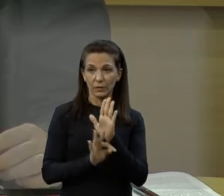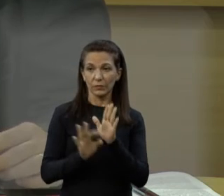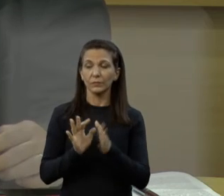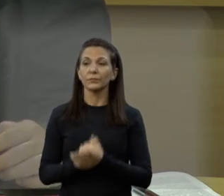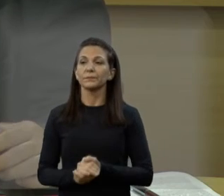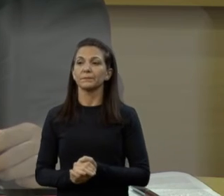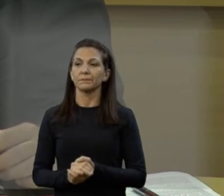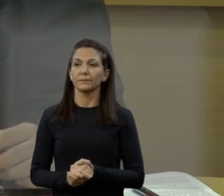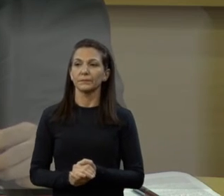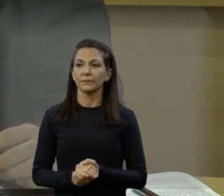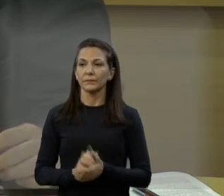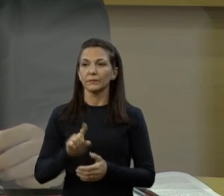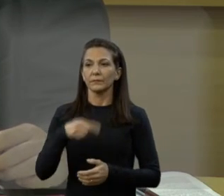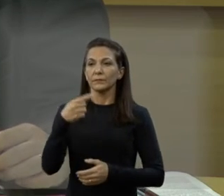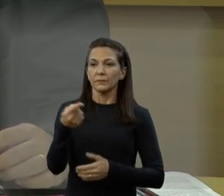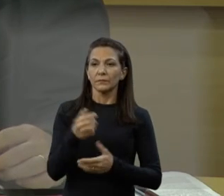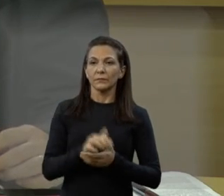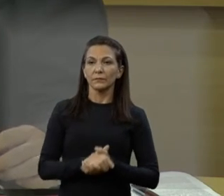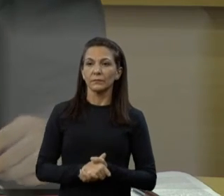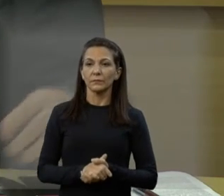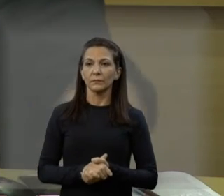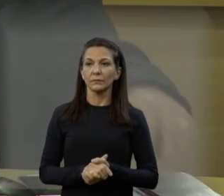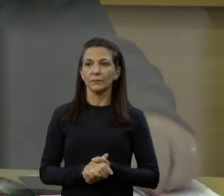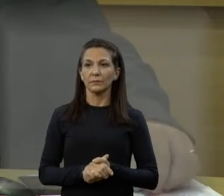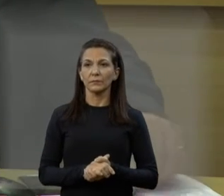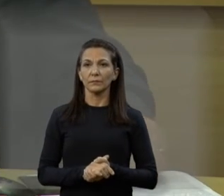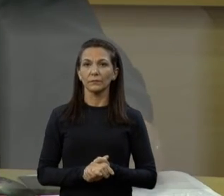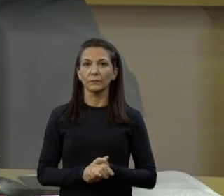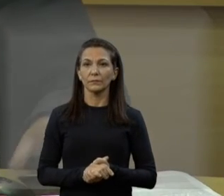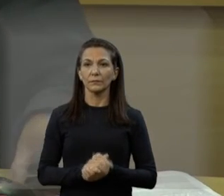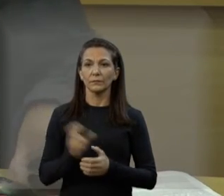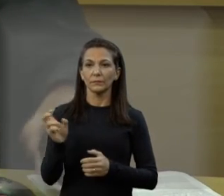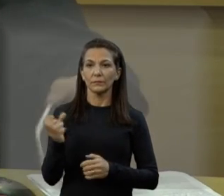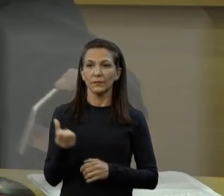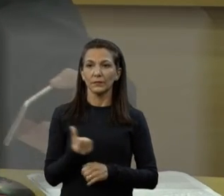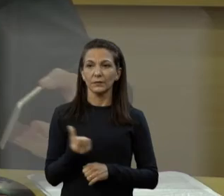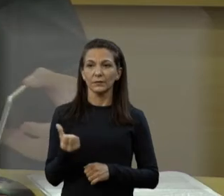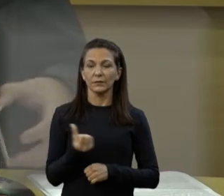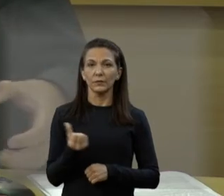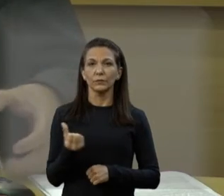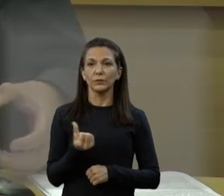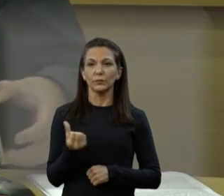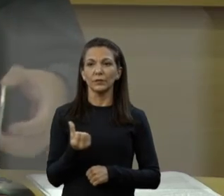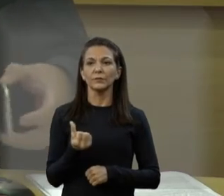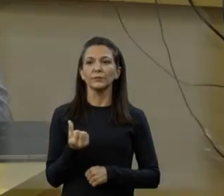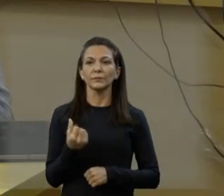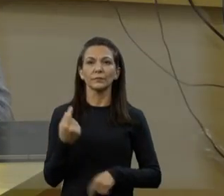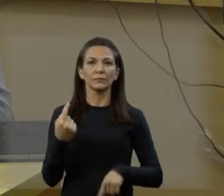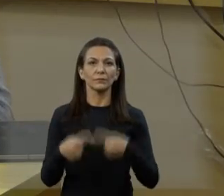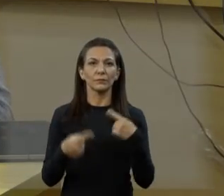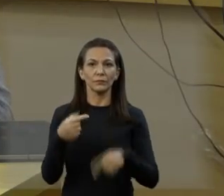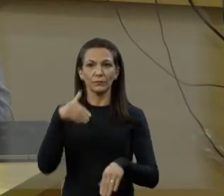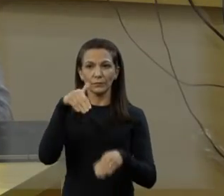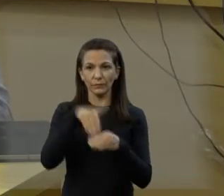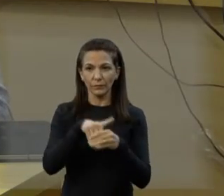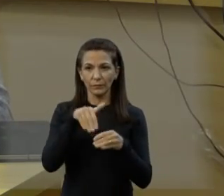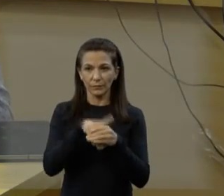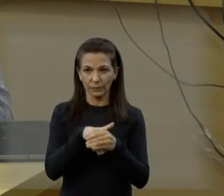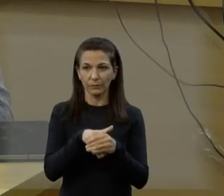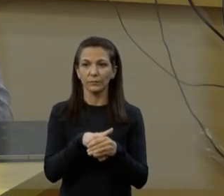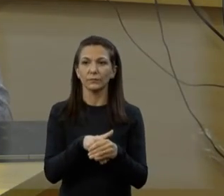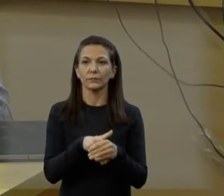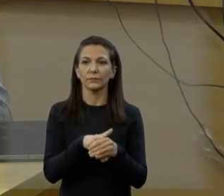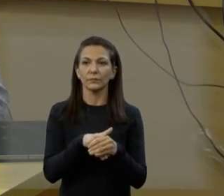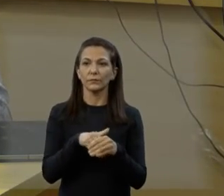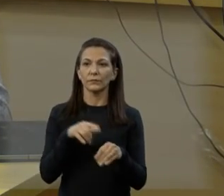próximo item o próximo item item número 6 turno turno único de discussão e votação maioria